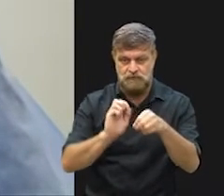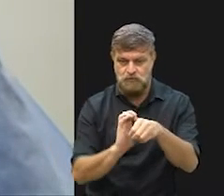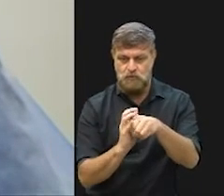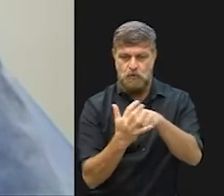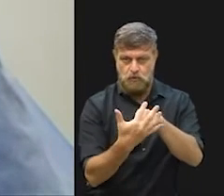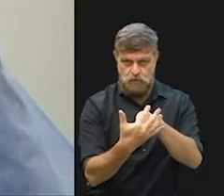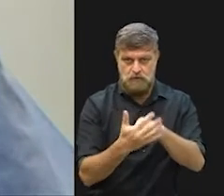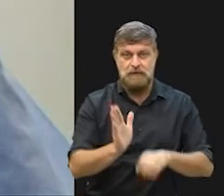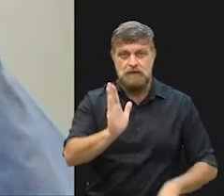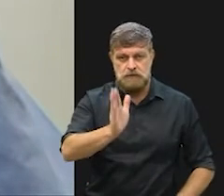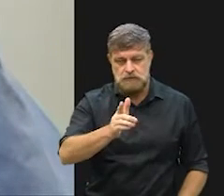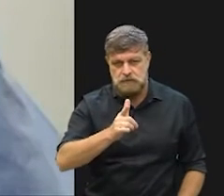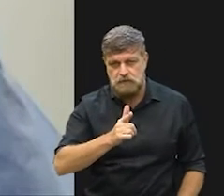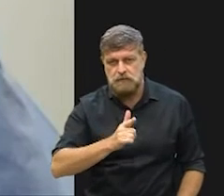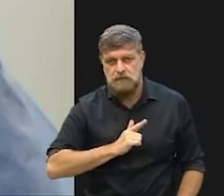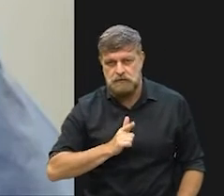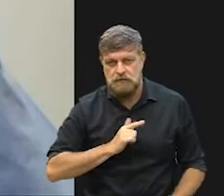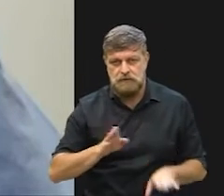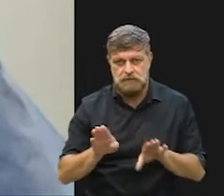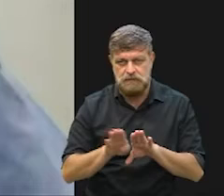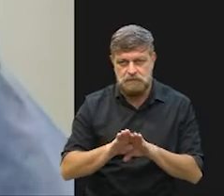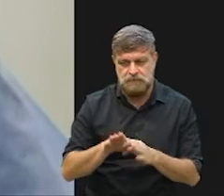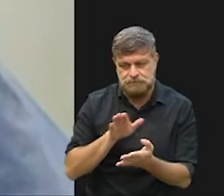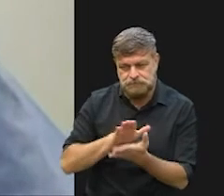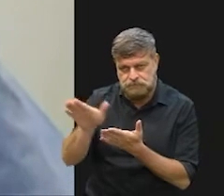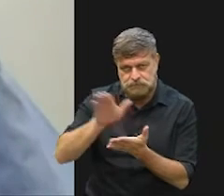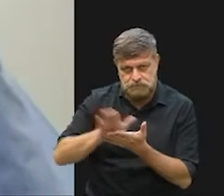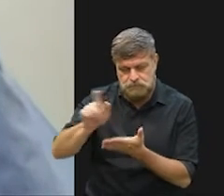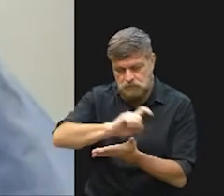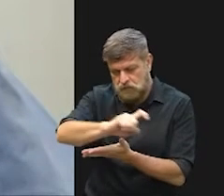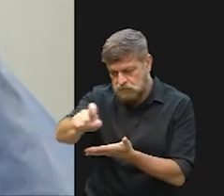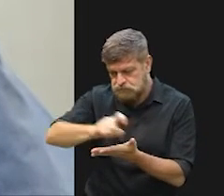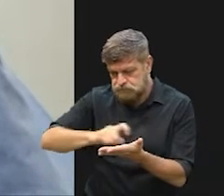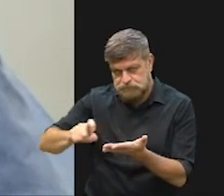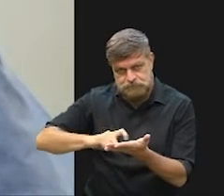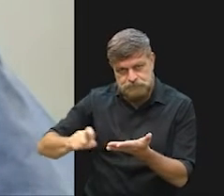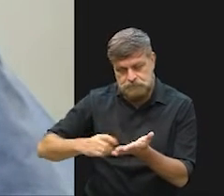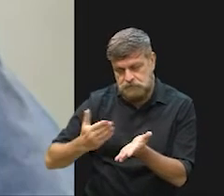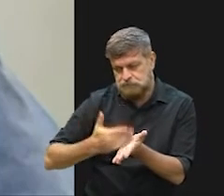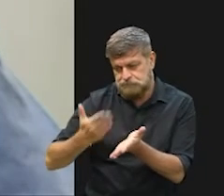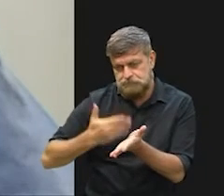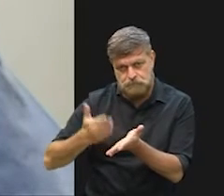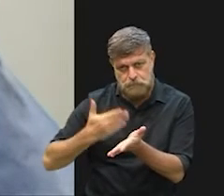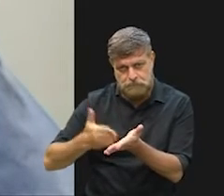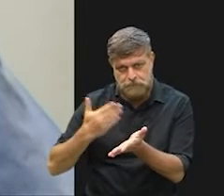A gente já tem algumas, inclusive, publicações,